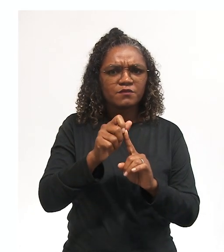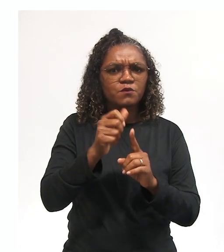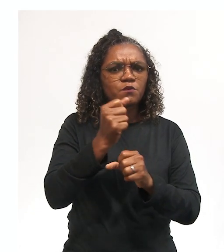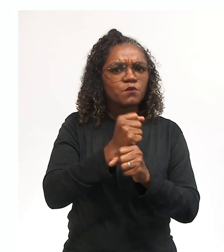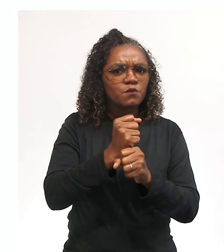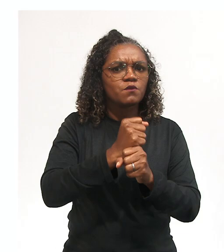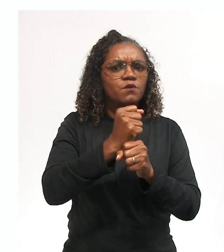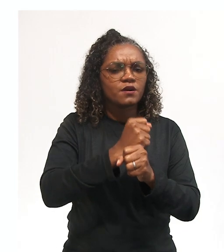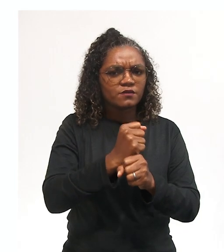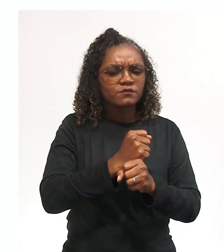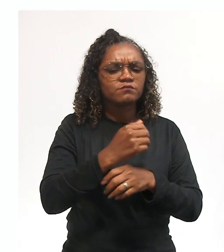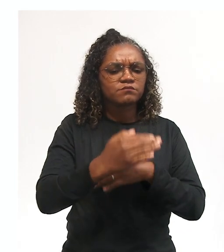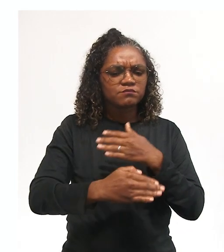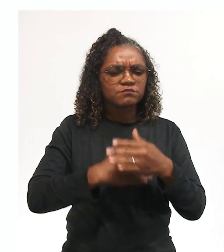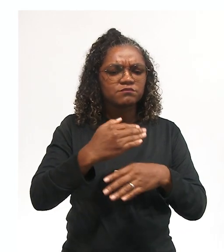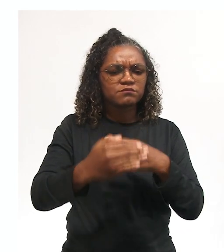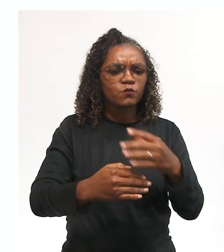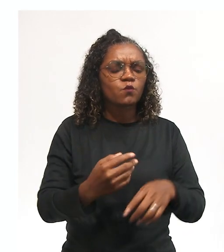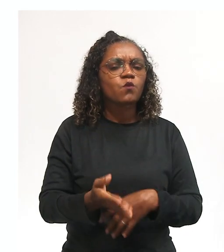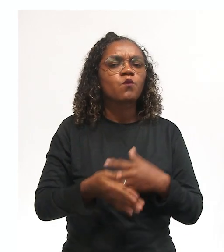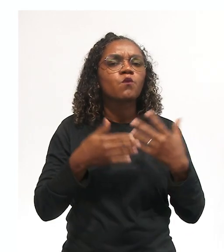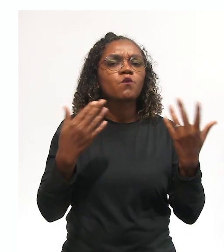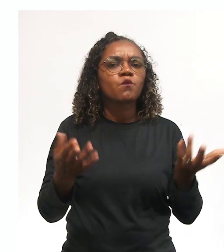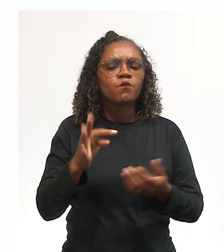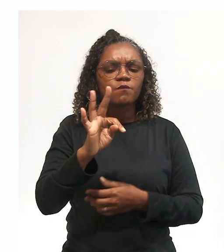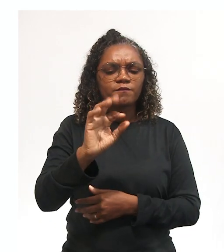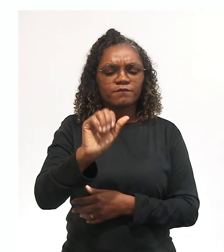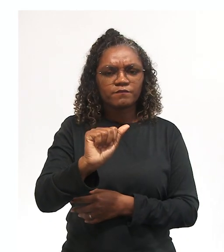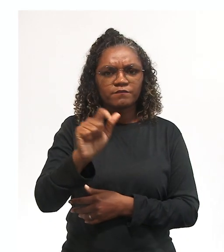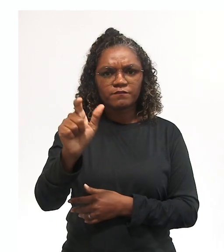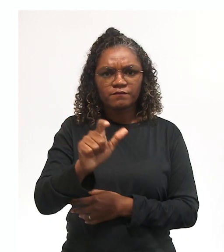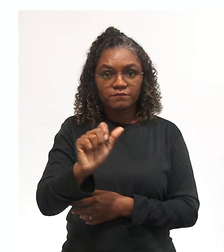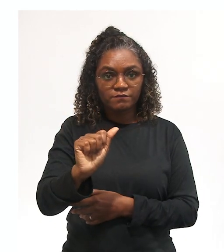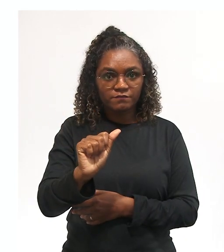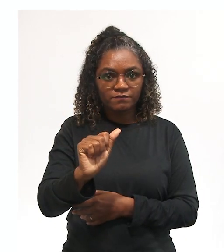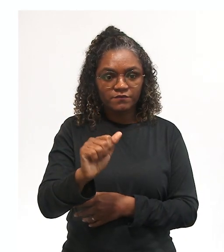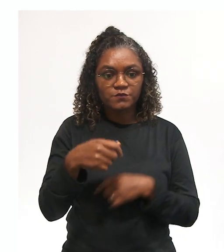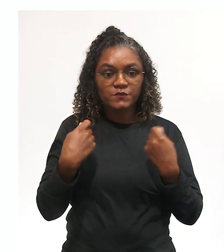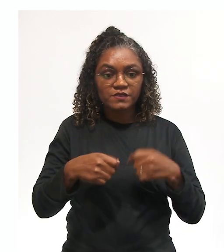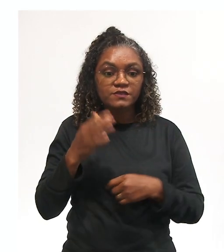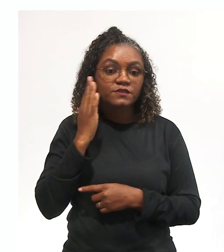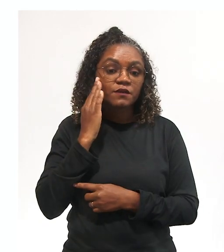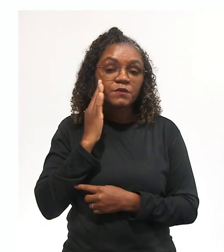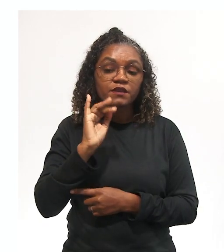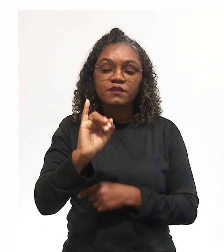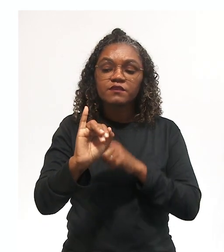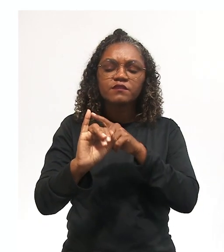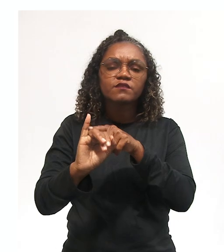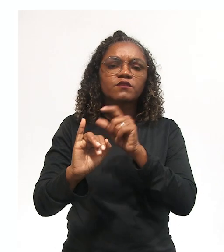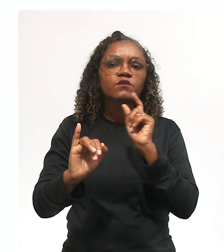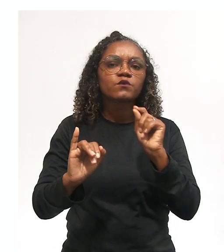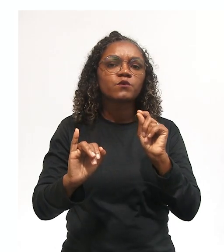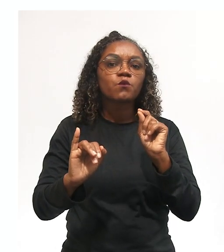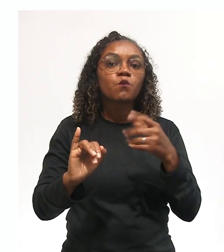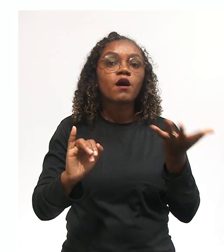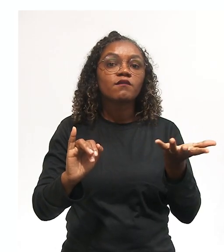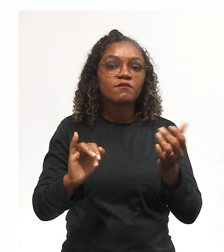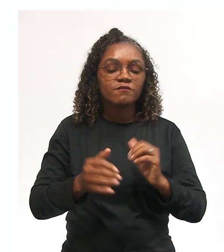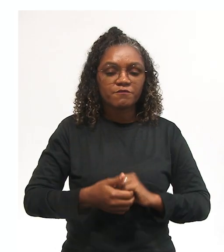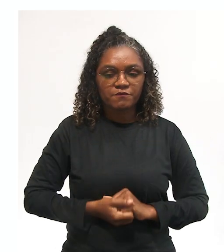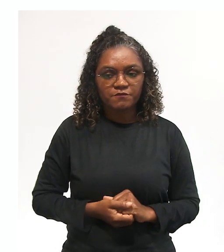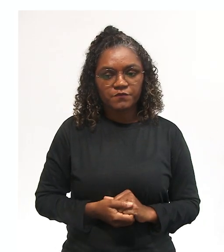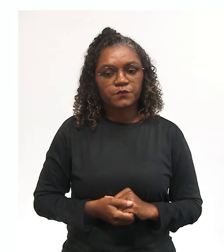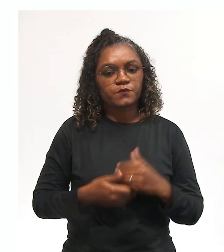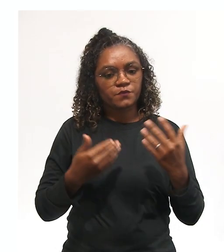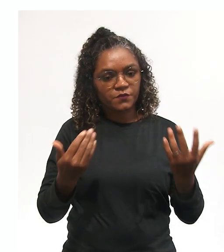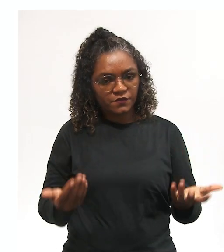juros recebida? Aqui ele quer encontrar o valor de I, ele quer o valor da taxa de juros. Então nós